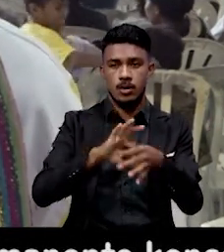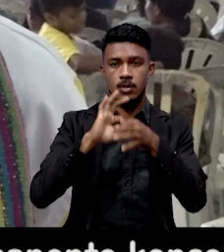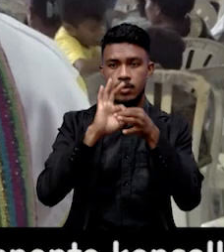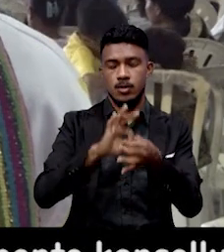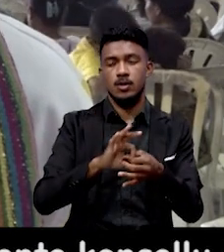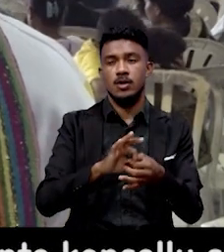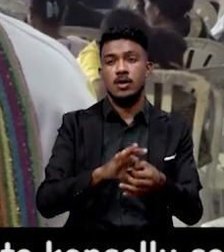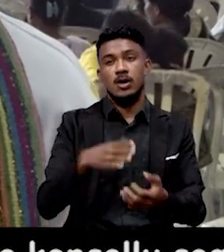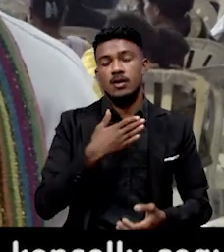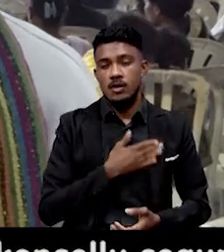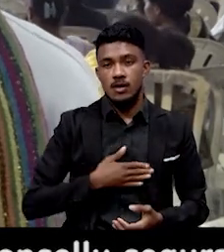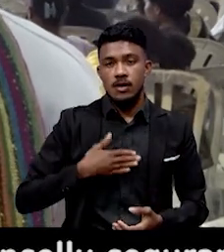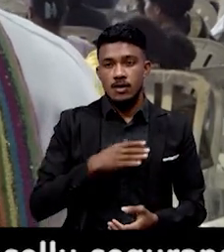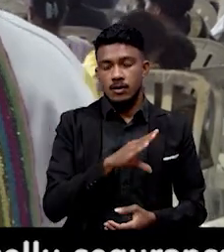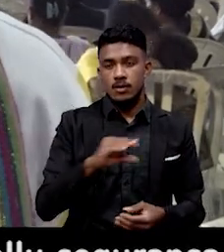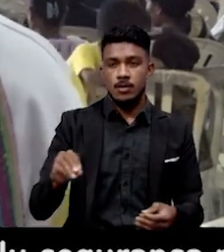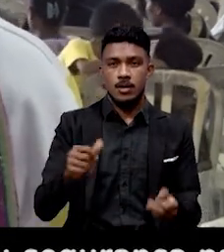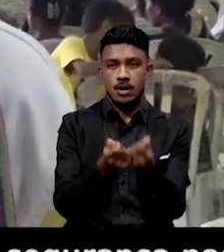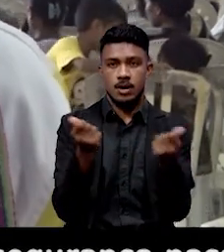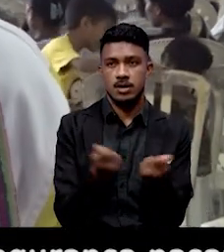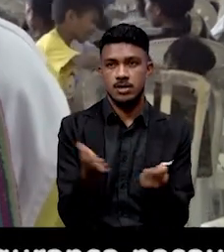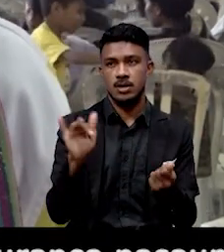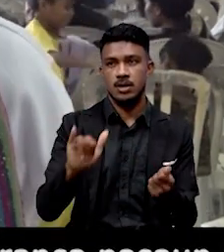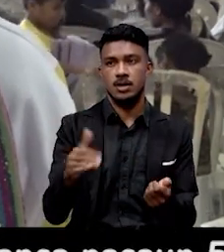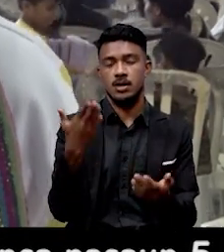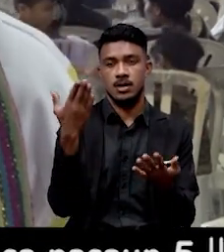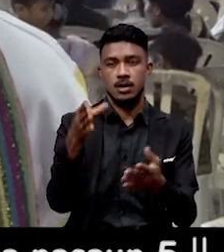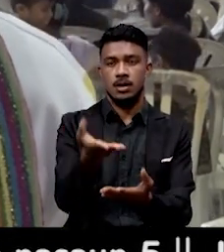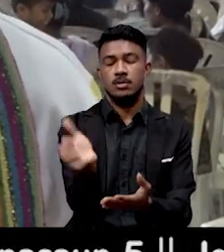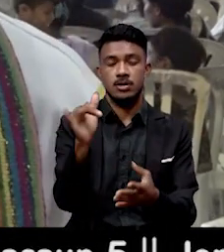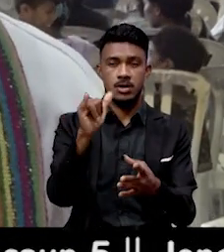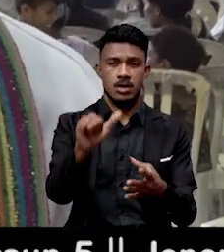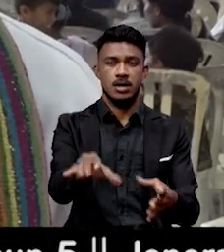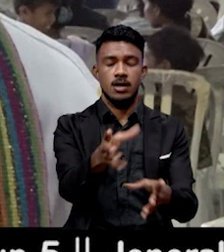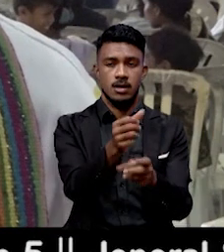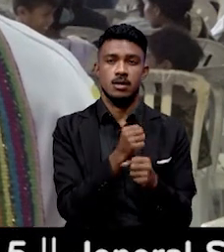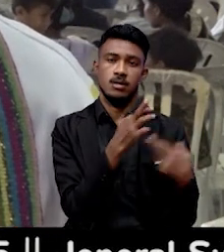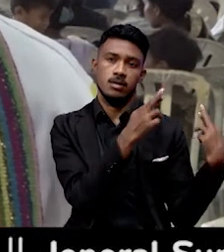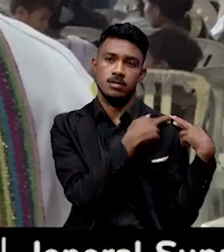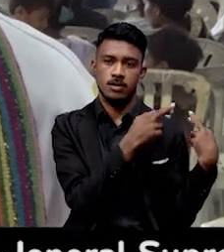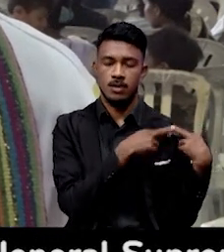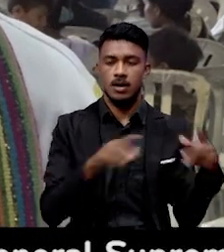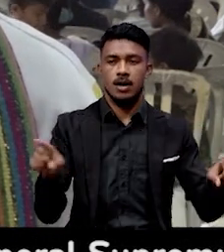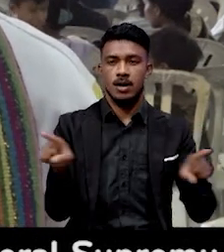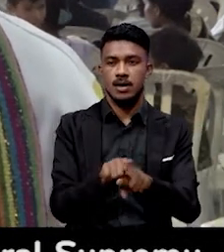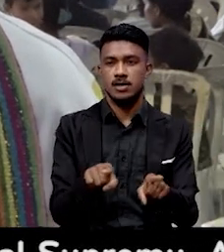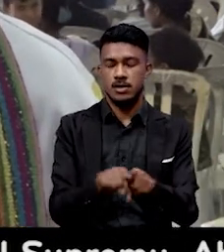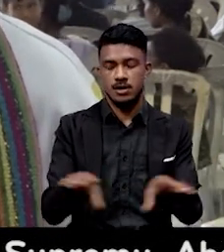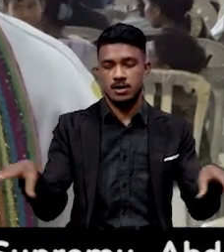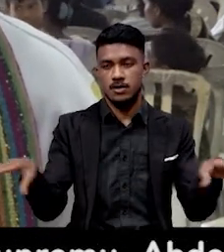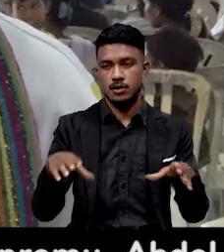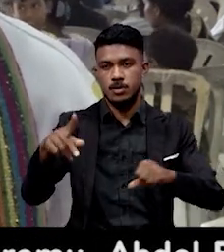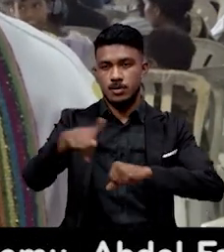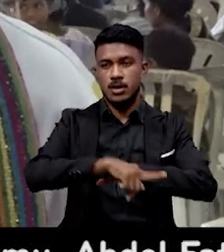o aldeia Sira, kataka kita bot Sira, hetan ona toma de posse. Sai hanensan makina ba sta ba